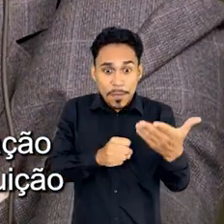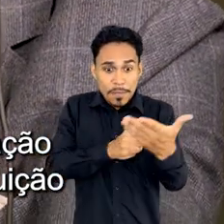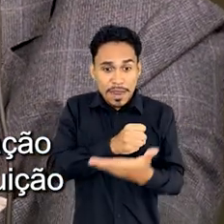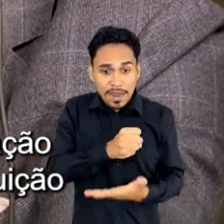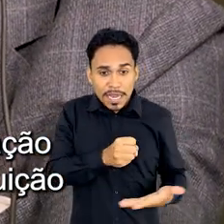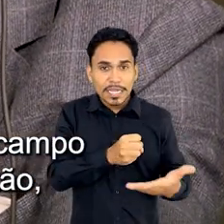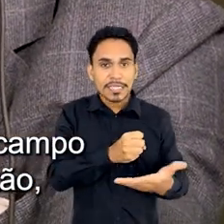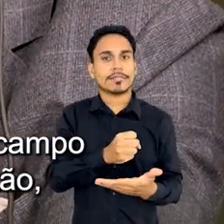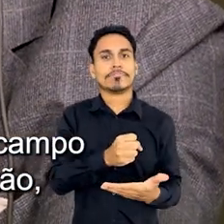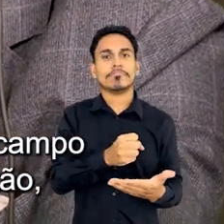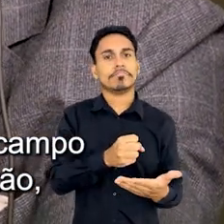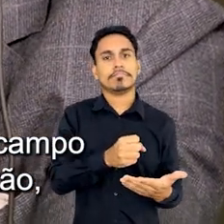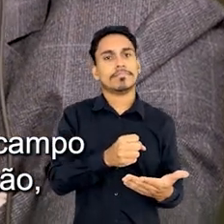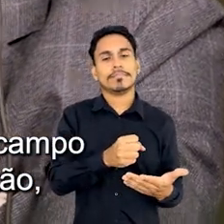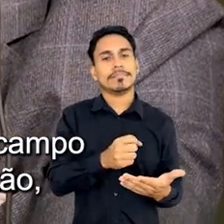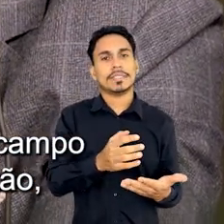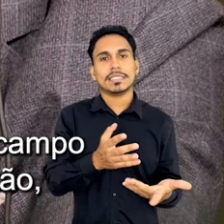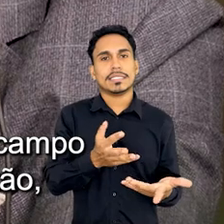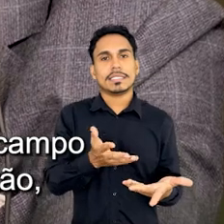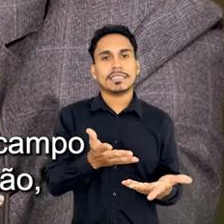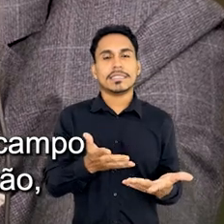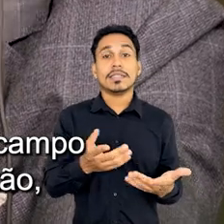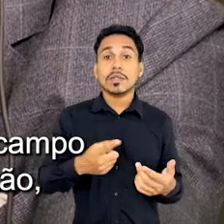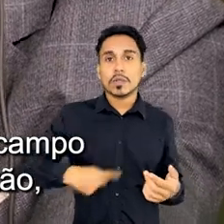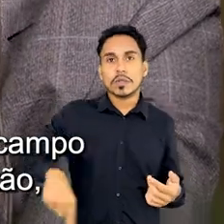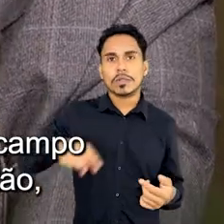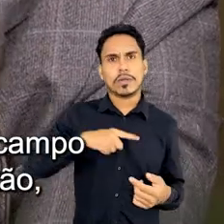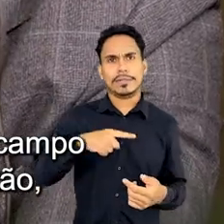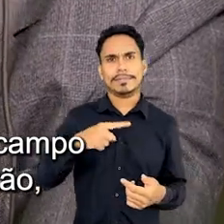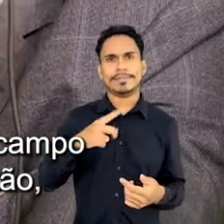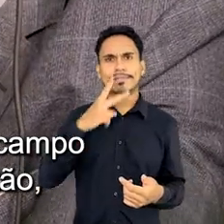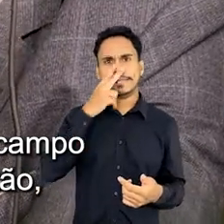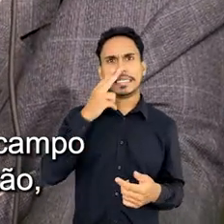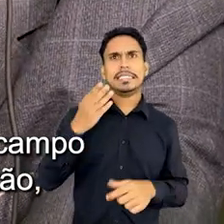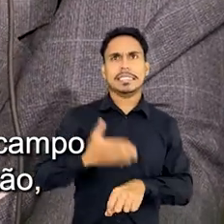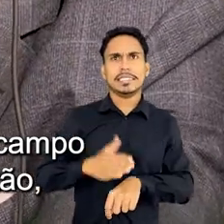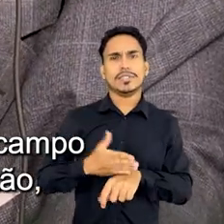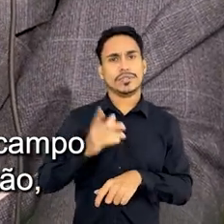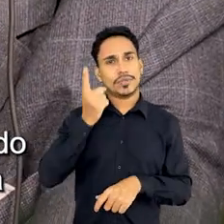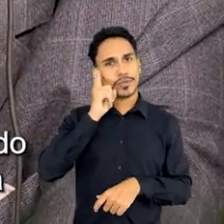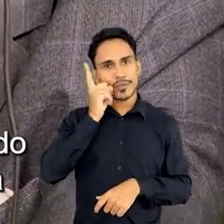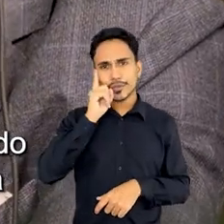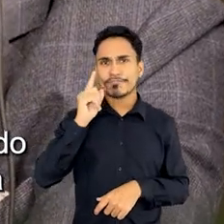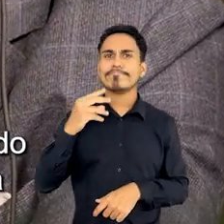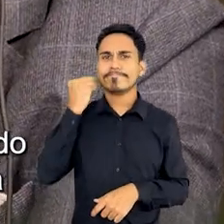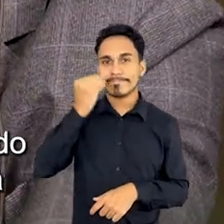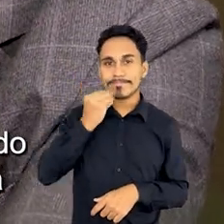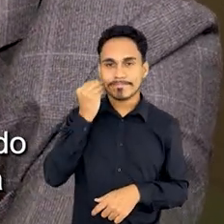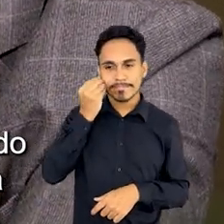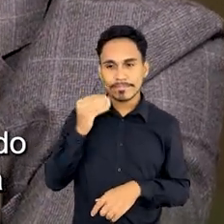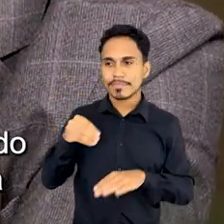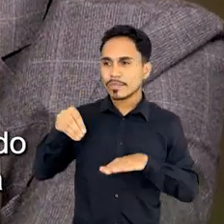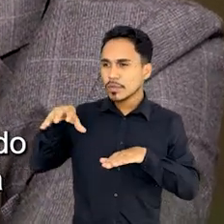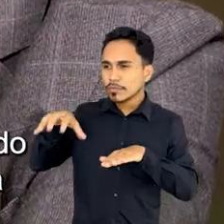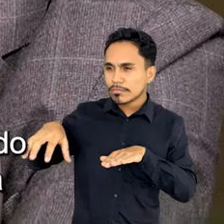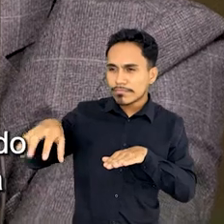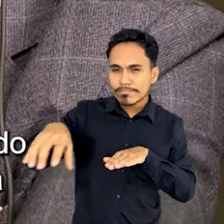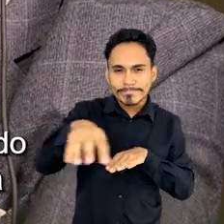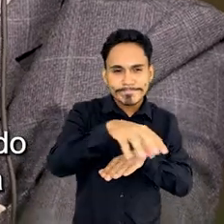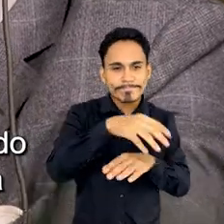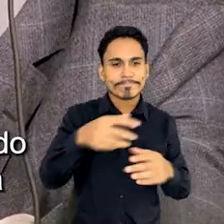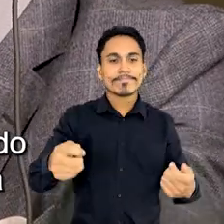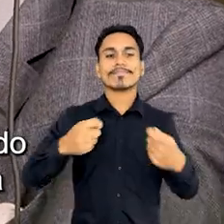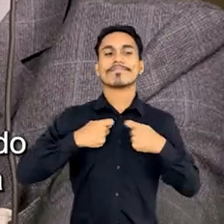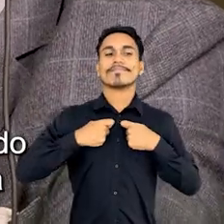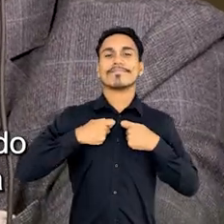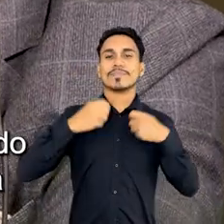todos nós que trabalhamos na Instituição como a nossa a gente não tem educação como campo de estudo a gente tem como prática diária então S poder passar por esses setores acaba ajudando a